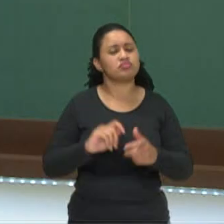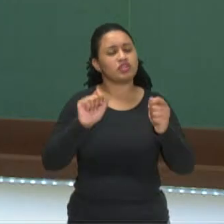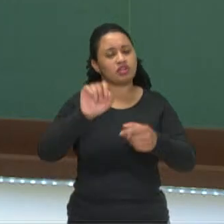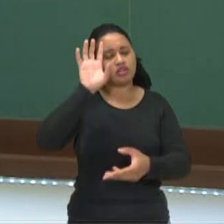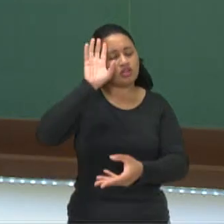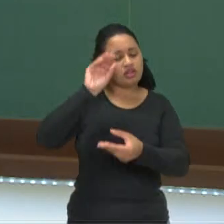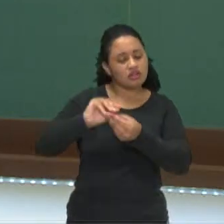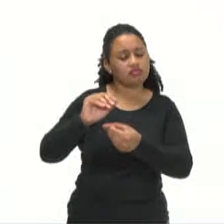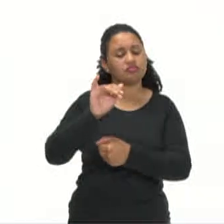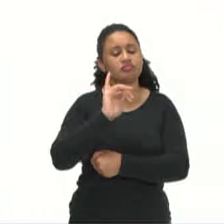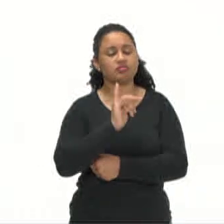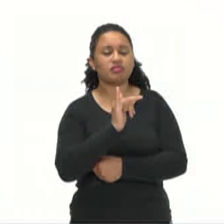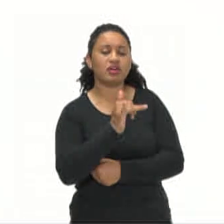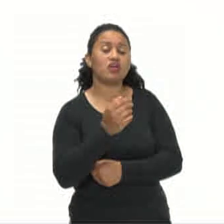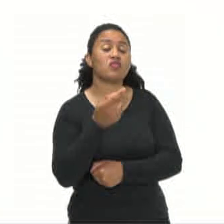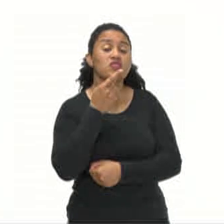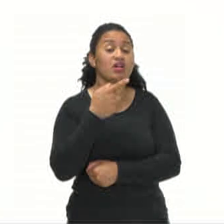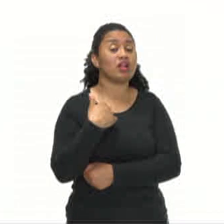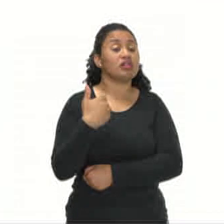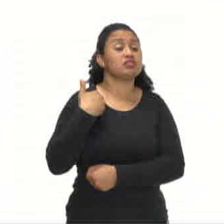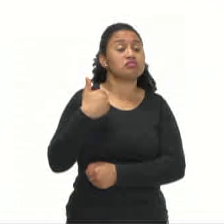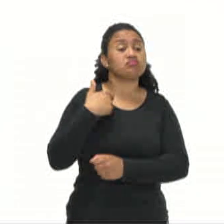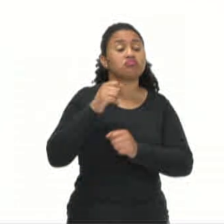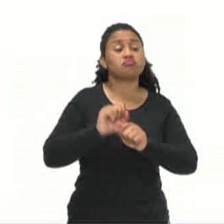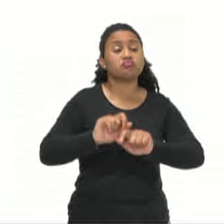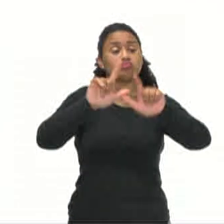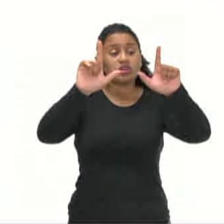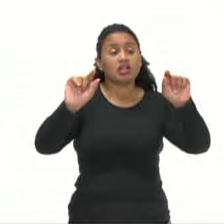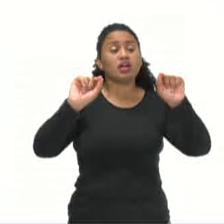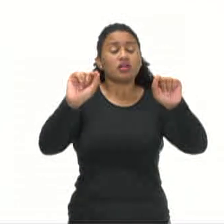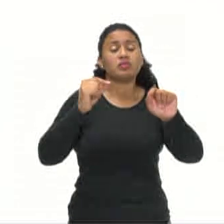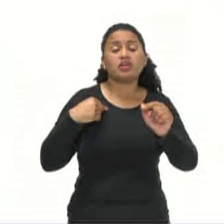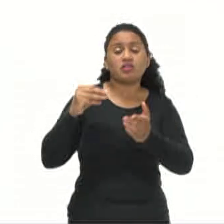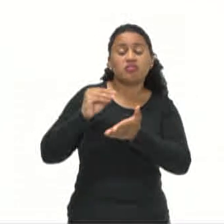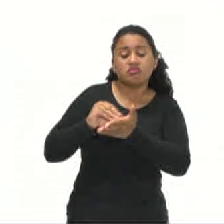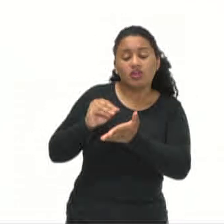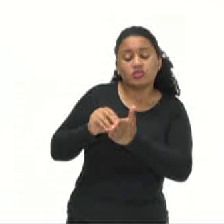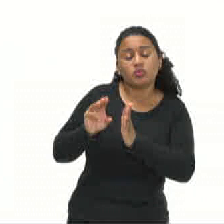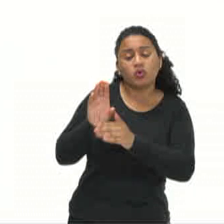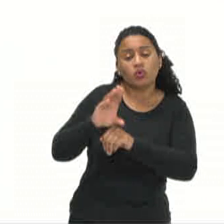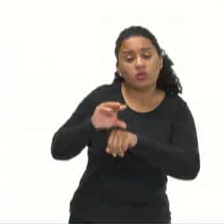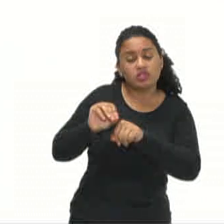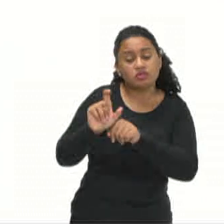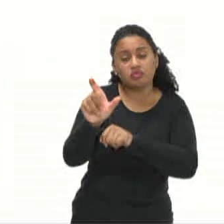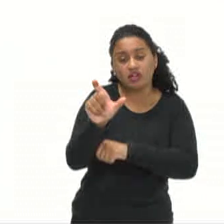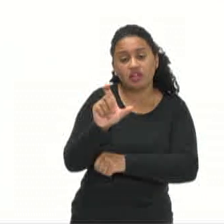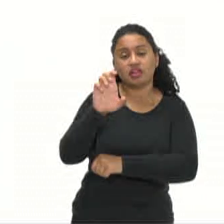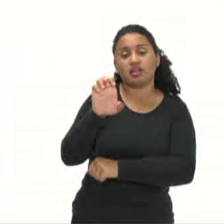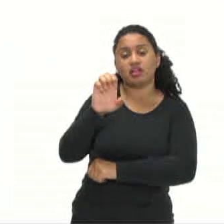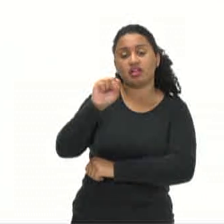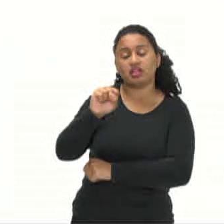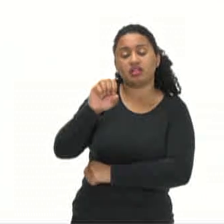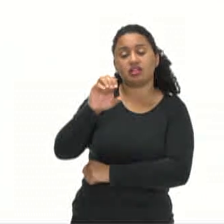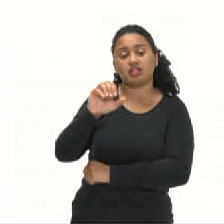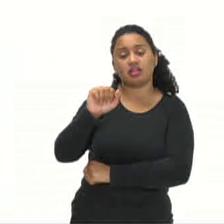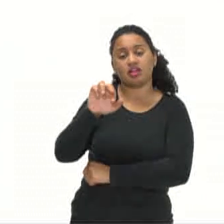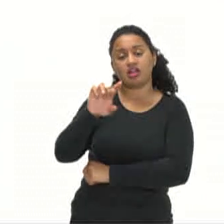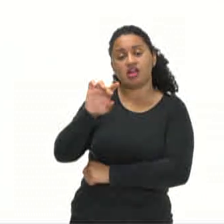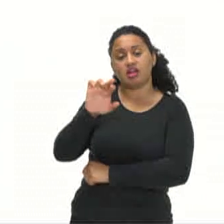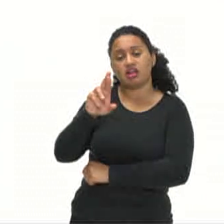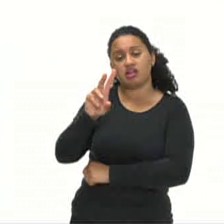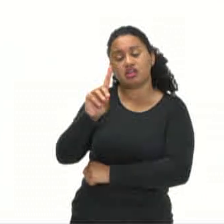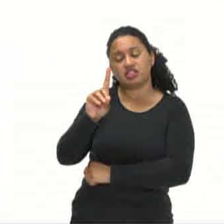que o narrador faz uso da idade para esclarecer que a falta do conhecimento da palavra escardinchar